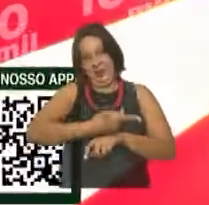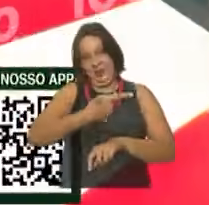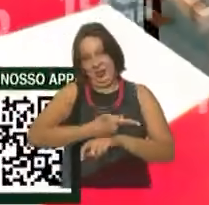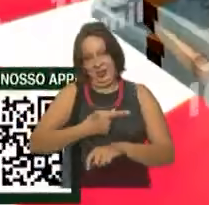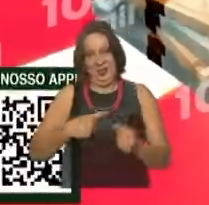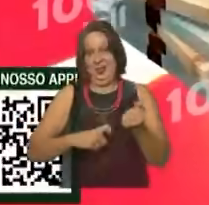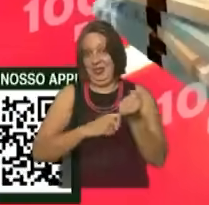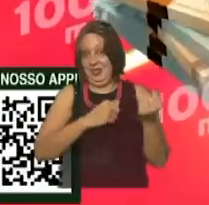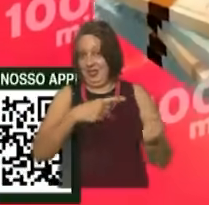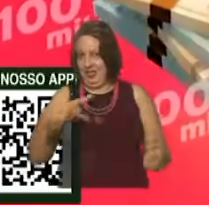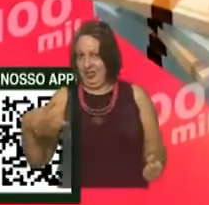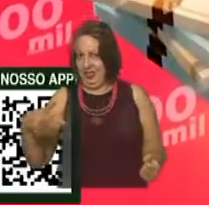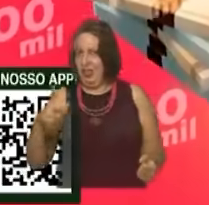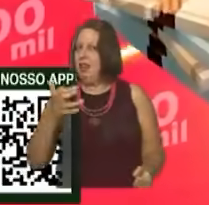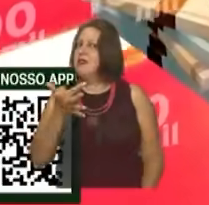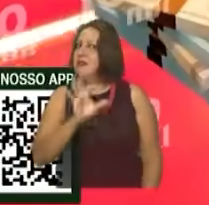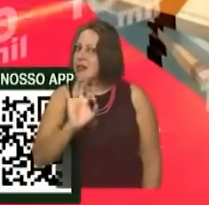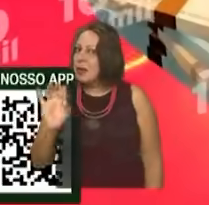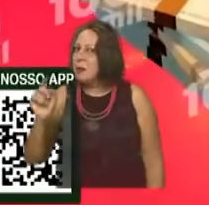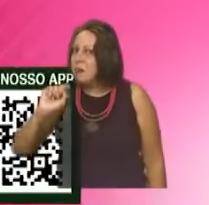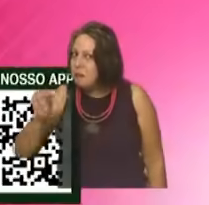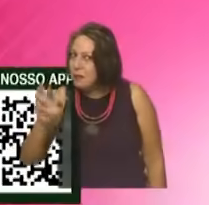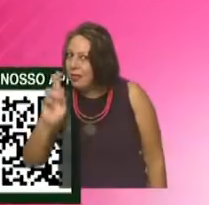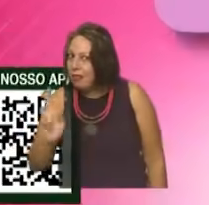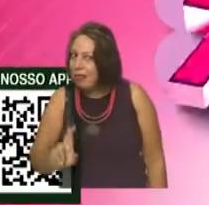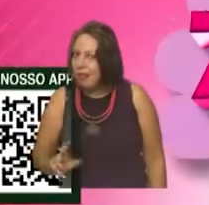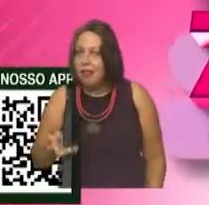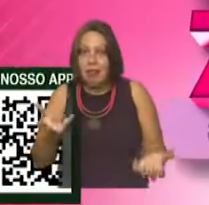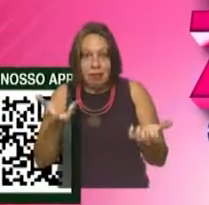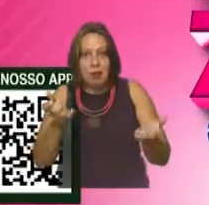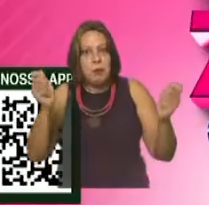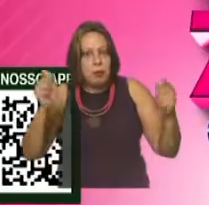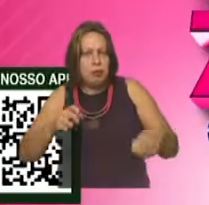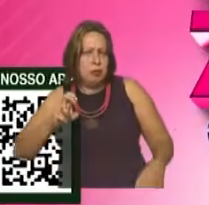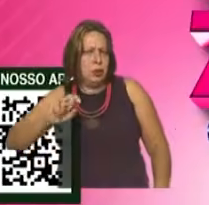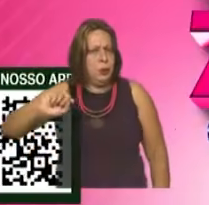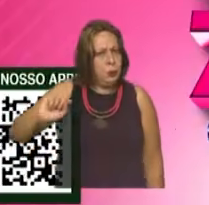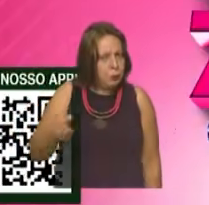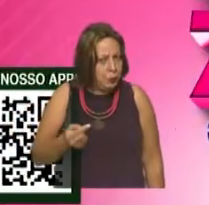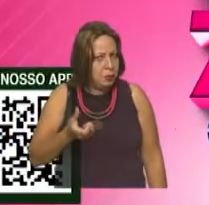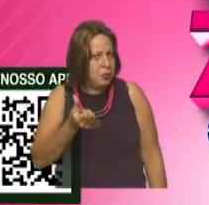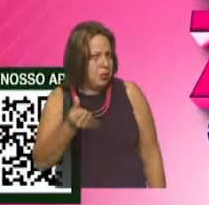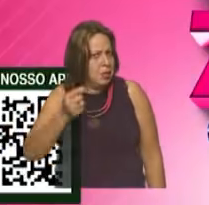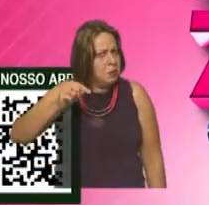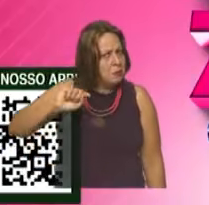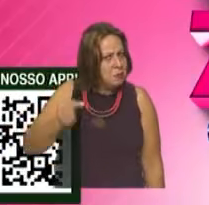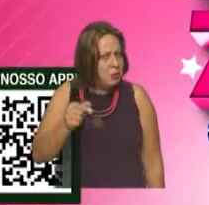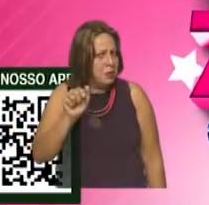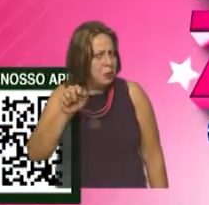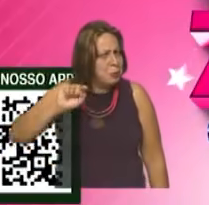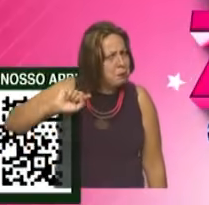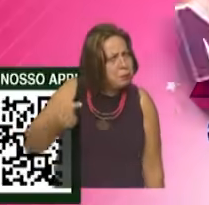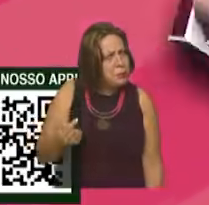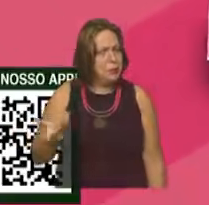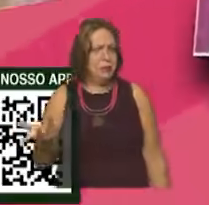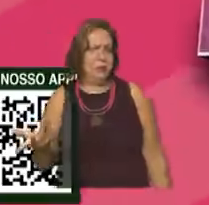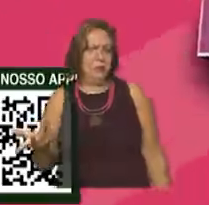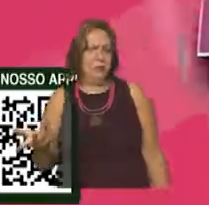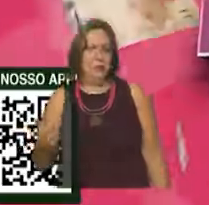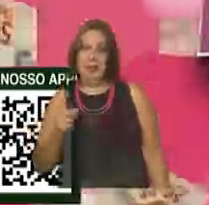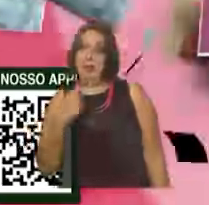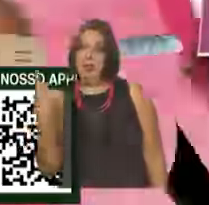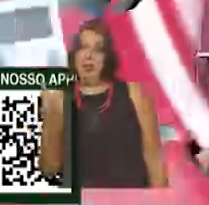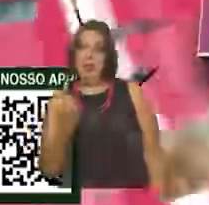do Caju Cap. 100 mil reais! Uhum. E ela ainda pode ganhar 5 mil no primeiro prêmio, 6 mil no segundo e 7 mil no terceiro. O